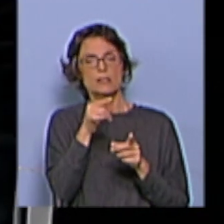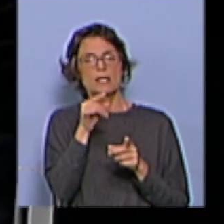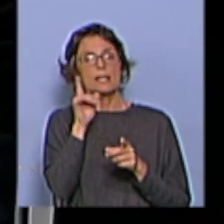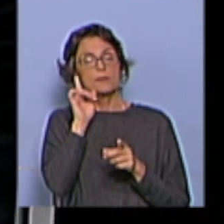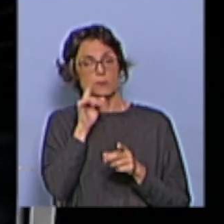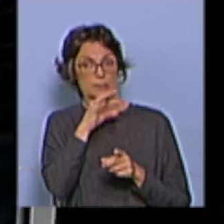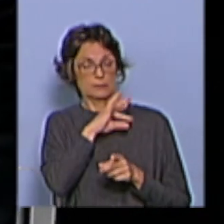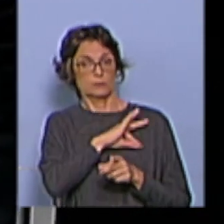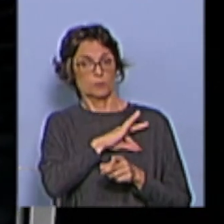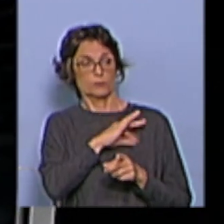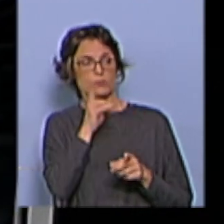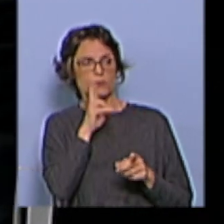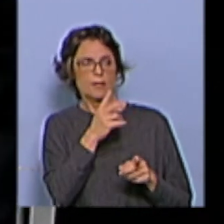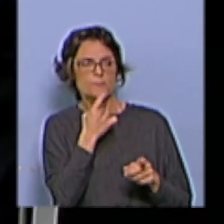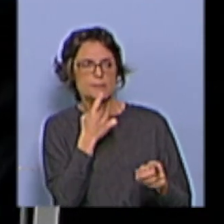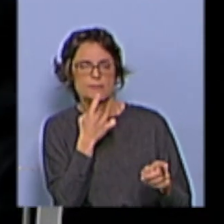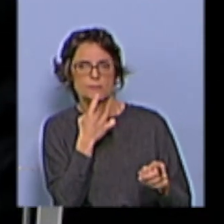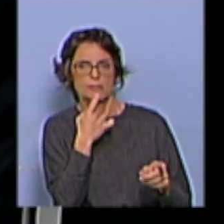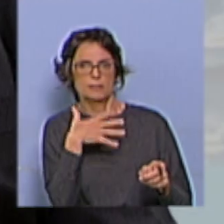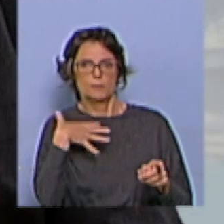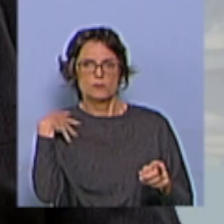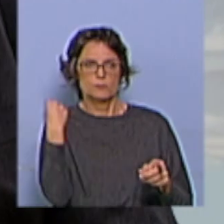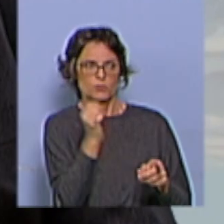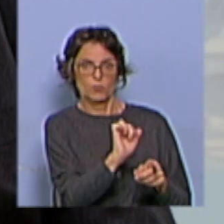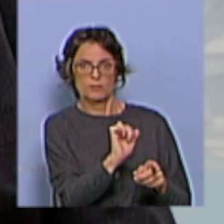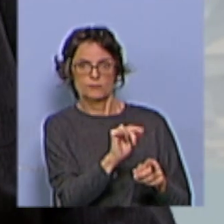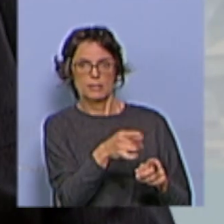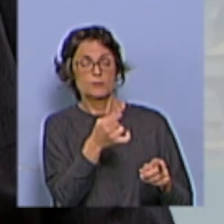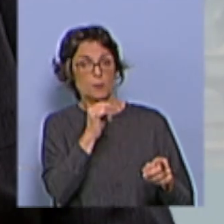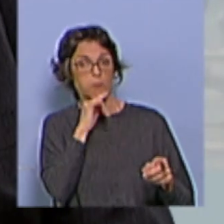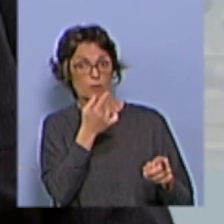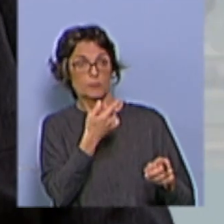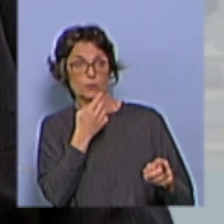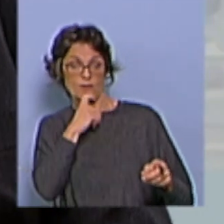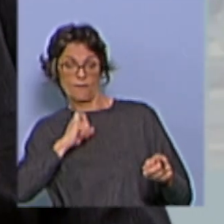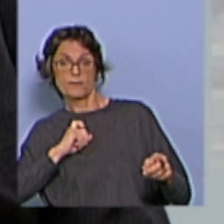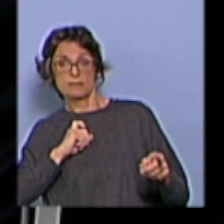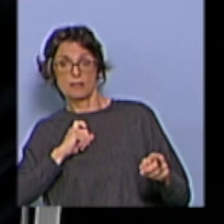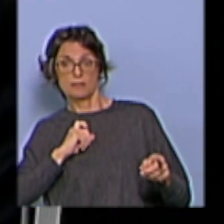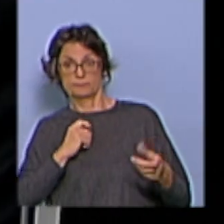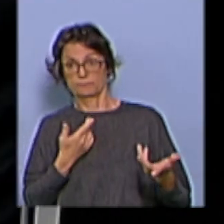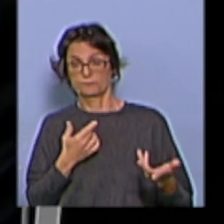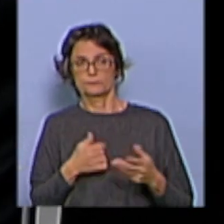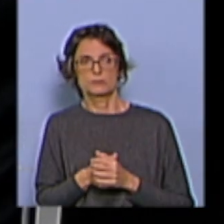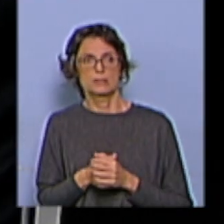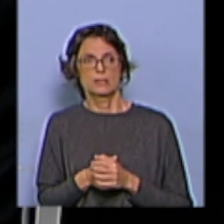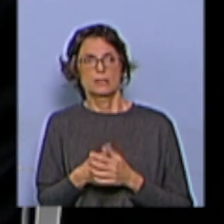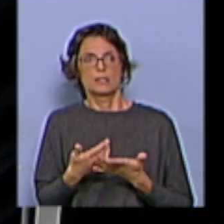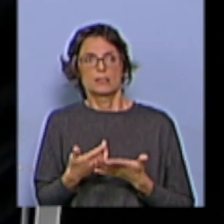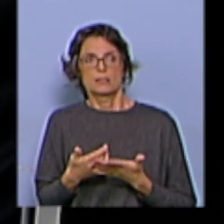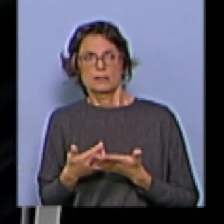Aos capelães. Não é? Estas situações acabam sempre, pela sua dimensão, pela forma como alteram as